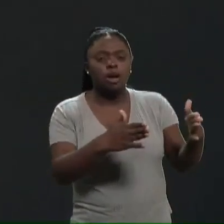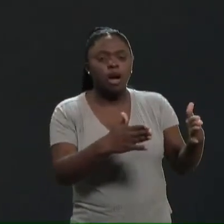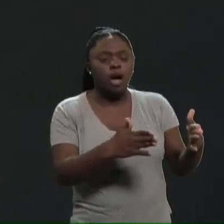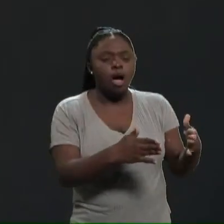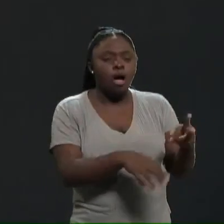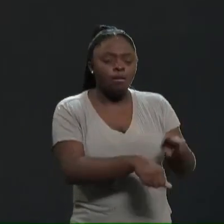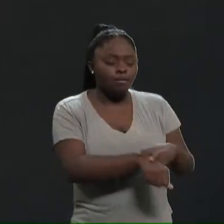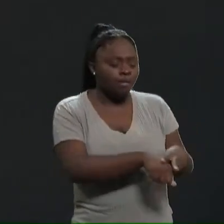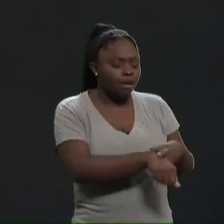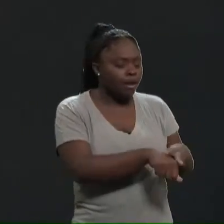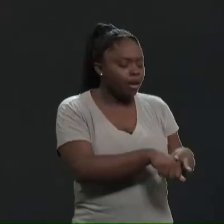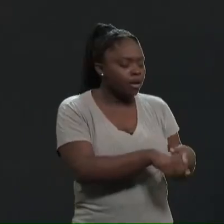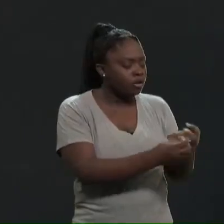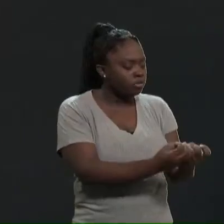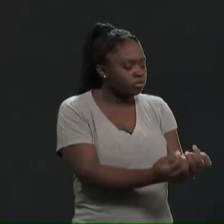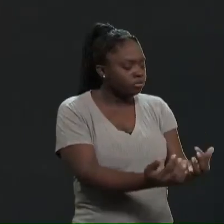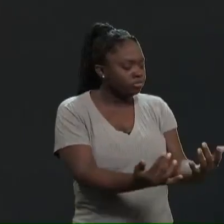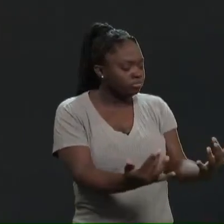grama,